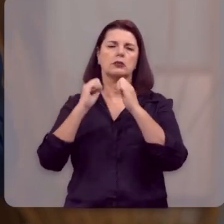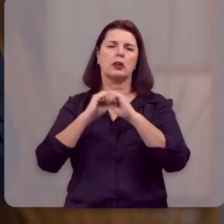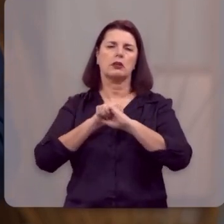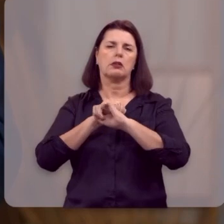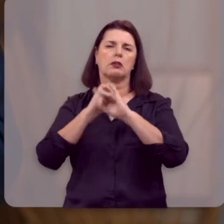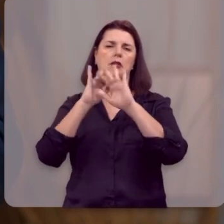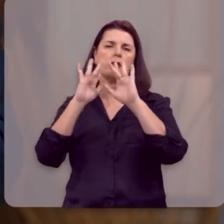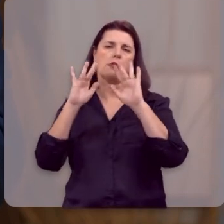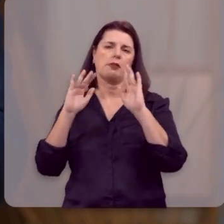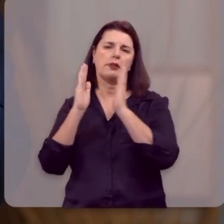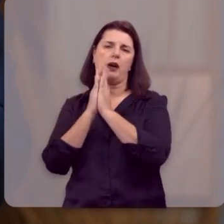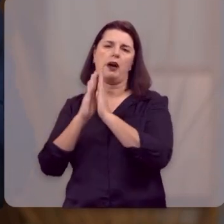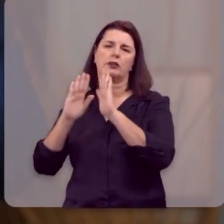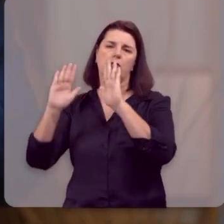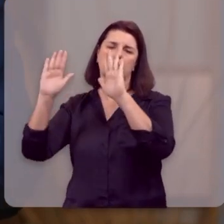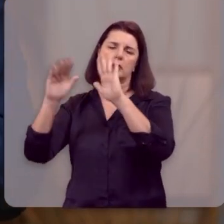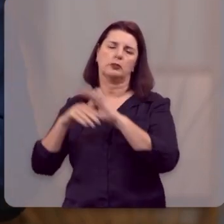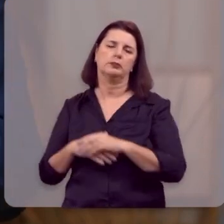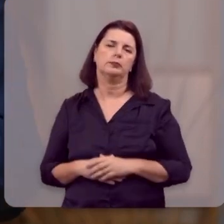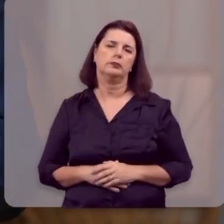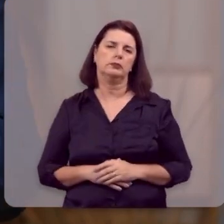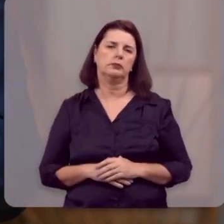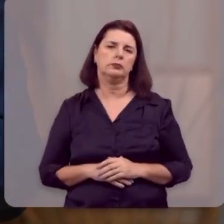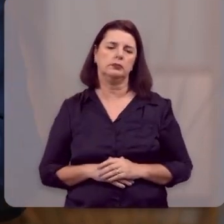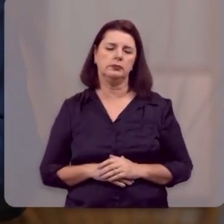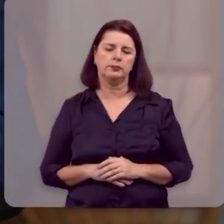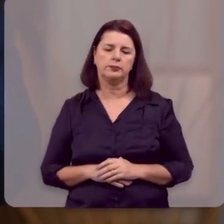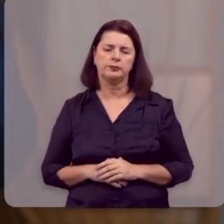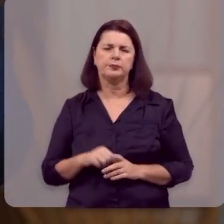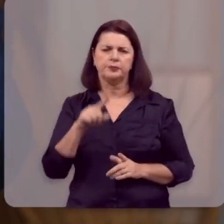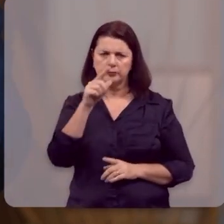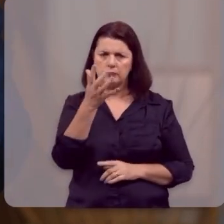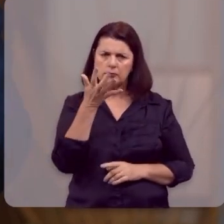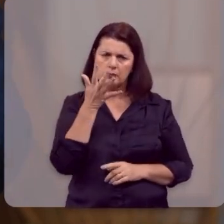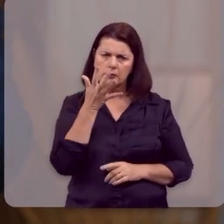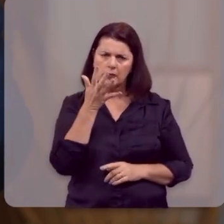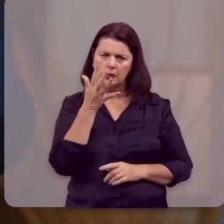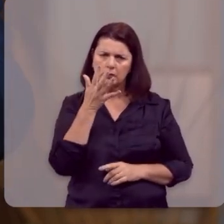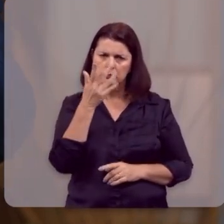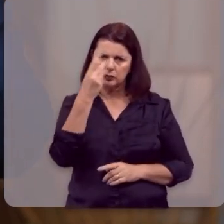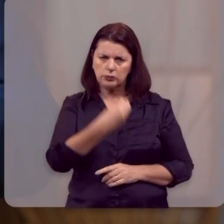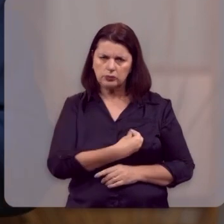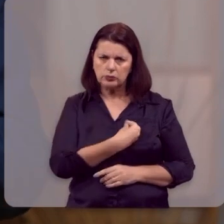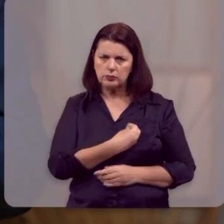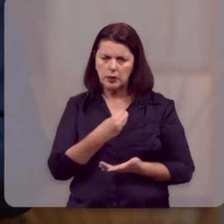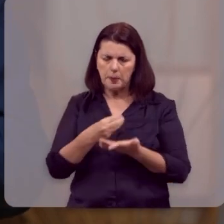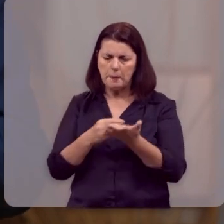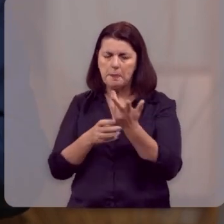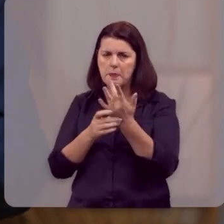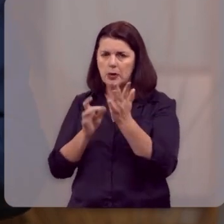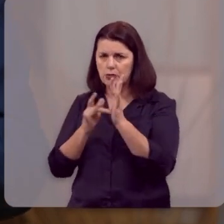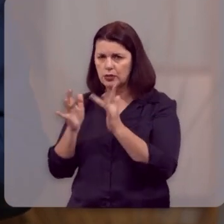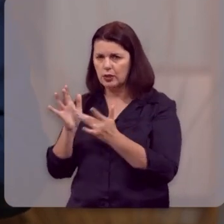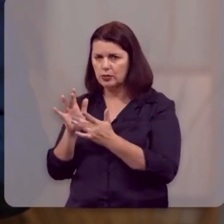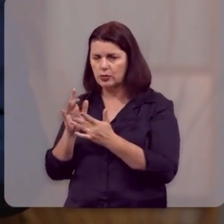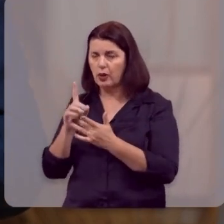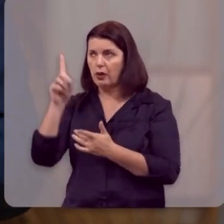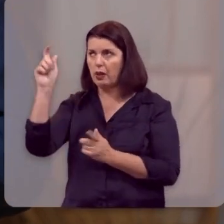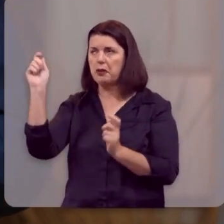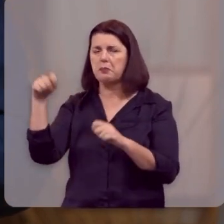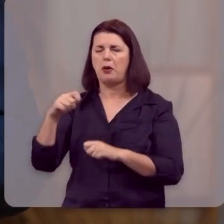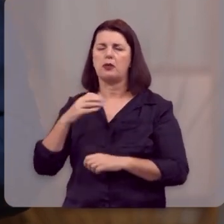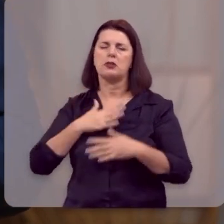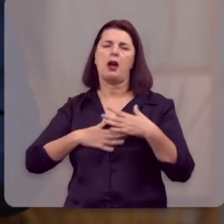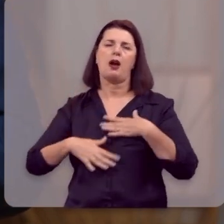a nossa adoração. Você quer colocar sua vida nas mãos desse Jesus? Ele